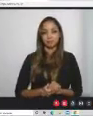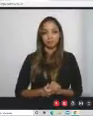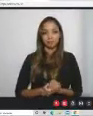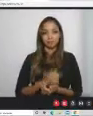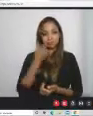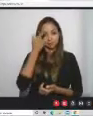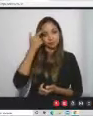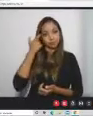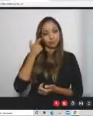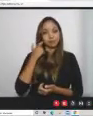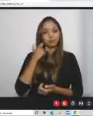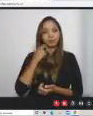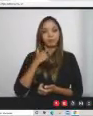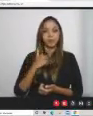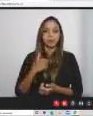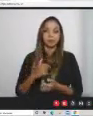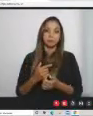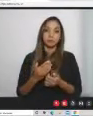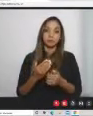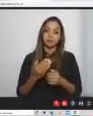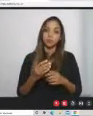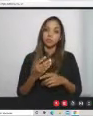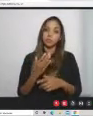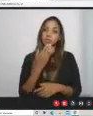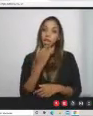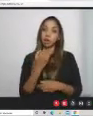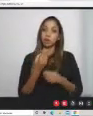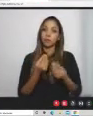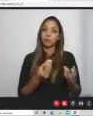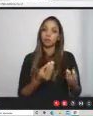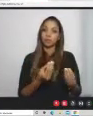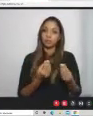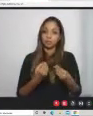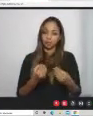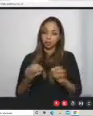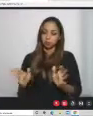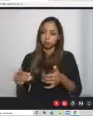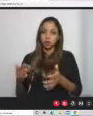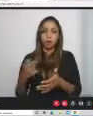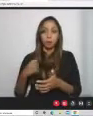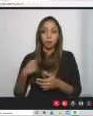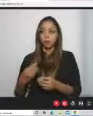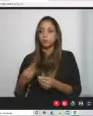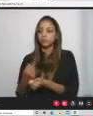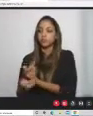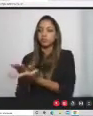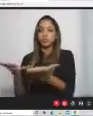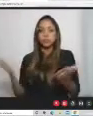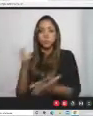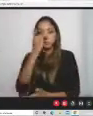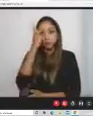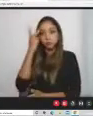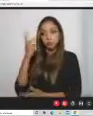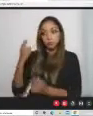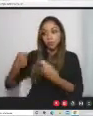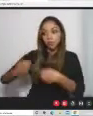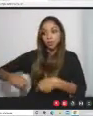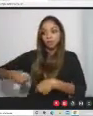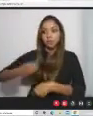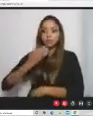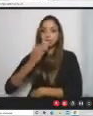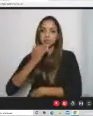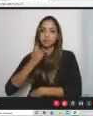para pessoas que realmente precisam de comida. Vocês são bem, já é bem claro